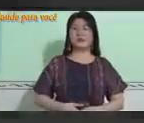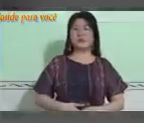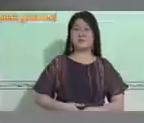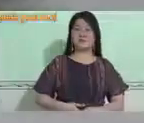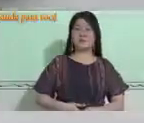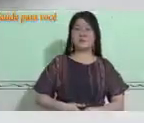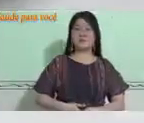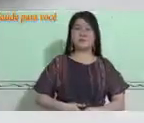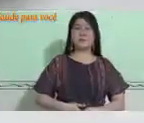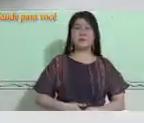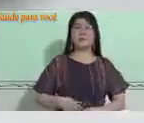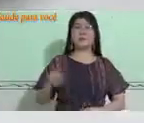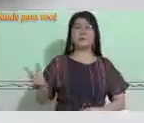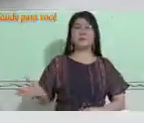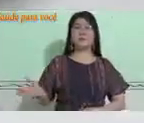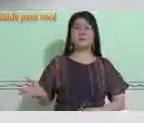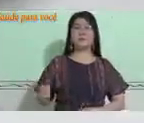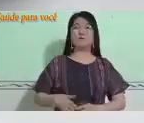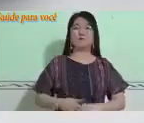volte com o passar do tempo.